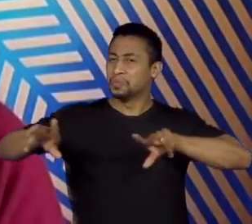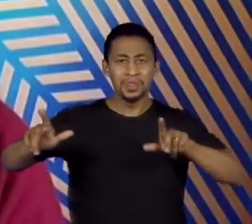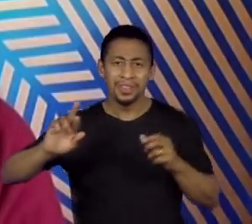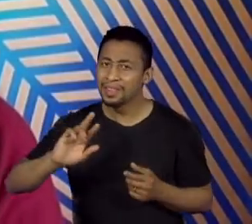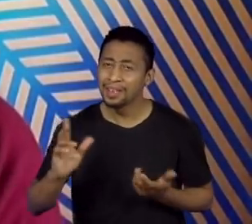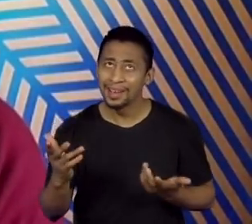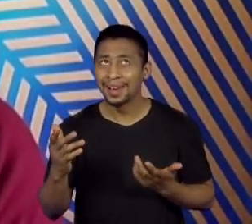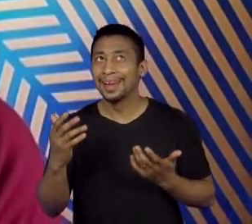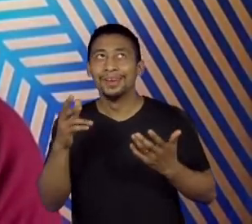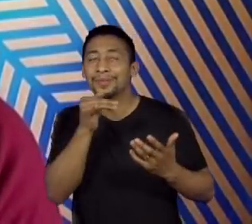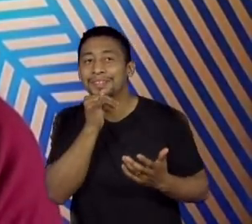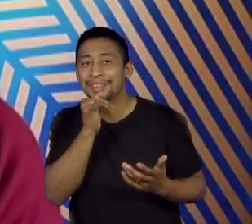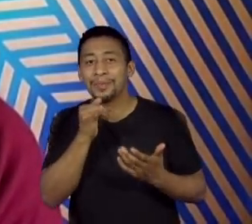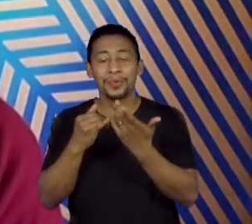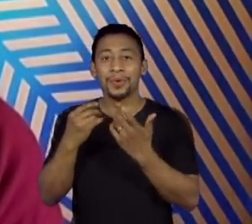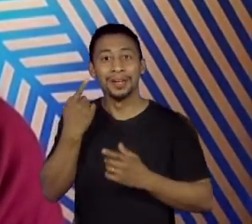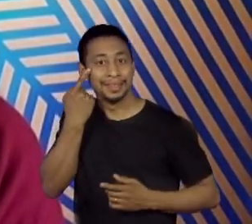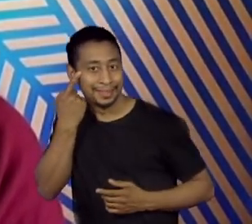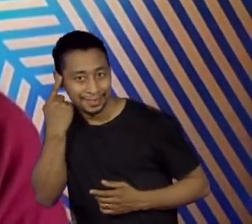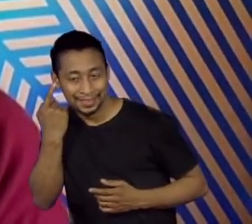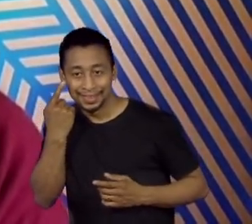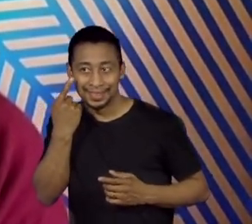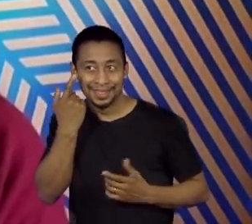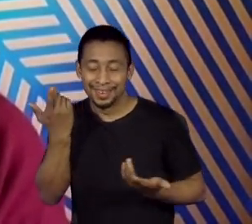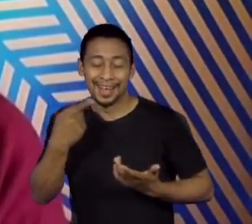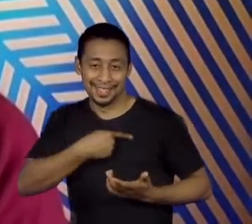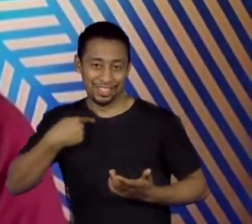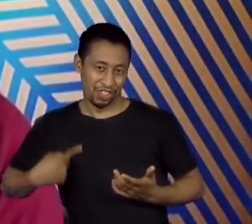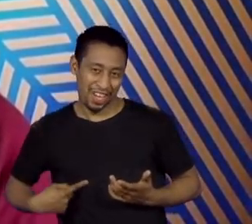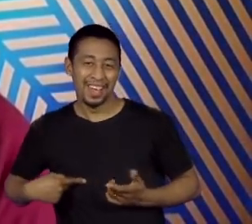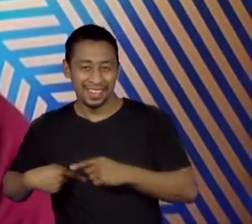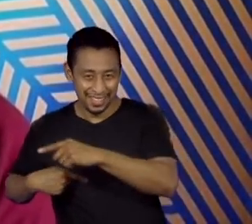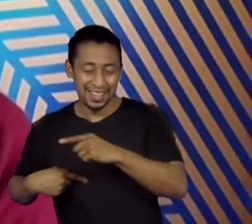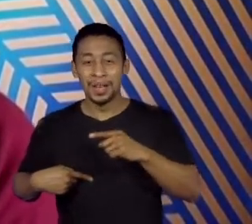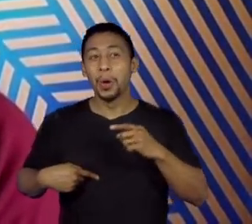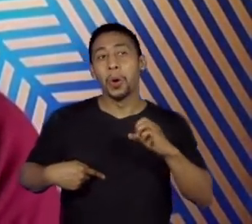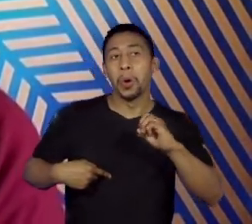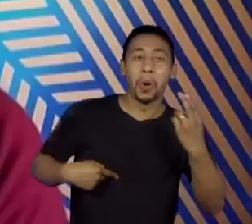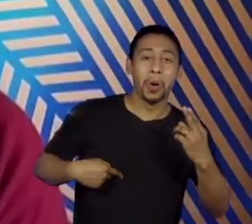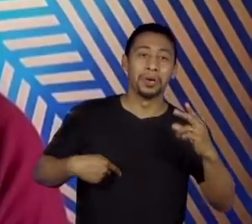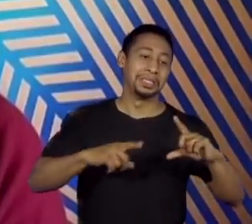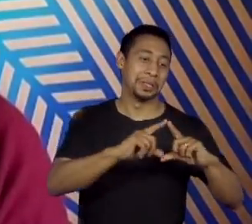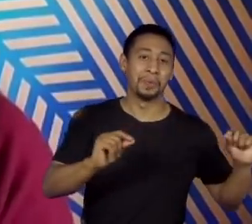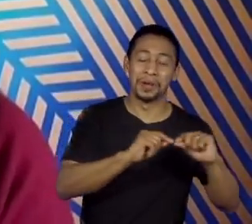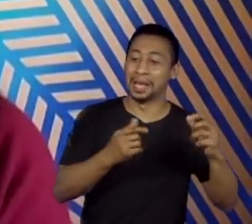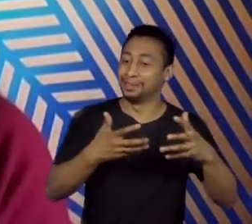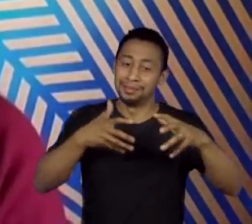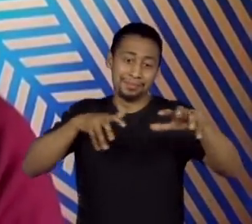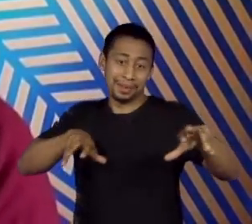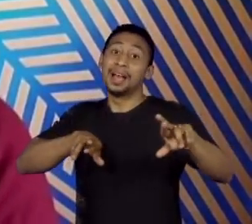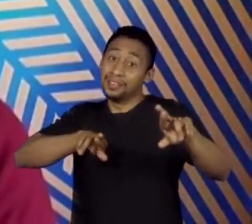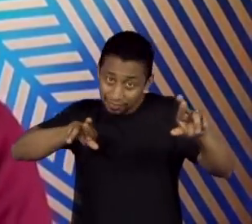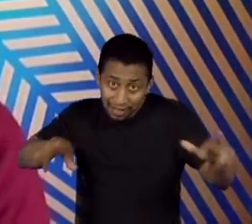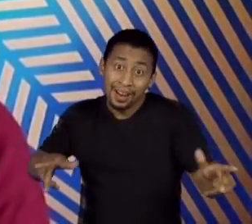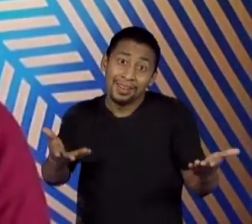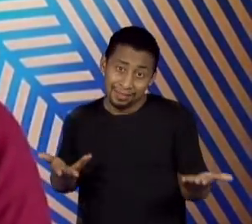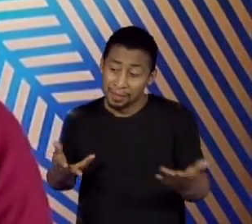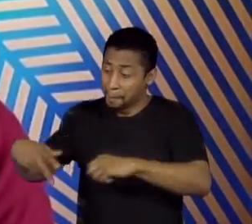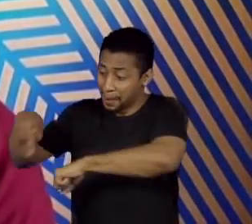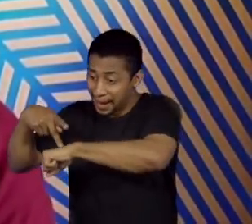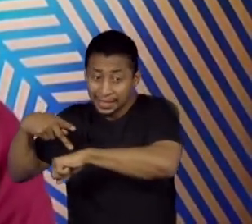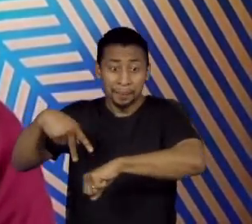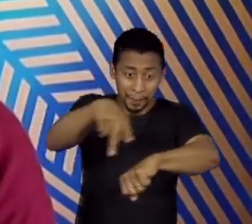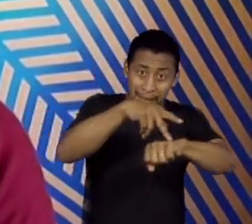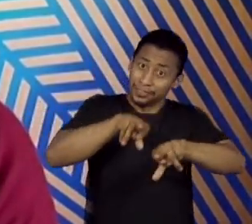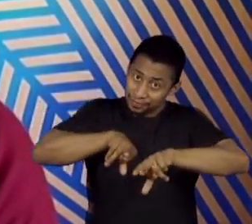né? Assim, né? São povos que são culturas, são nações diferentes, né?